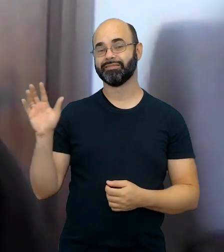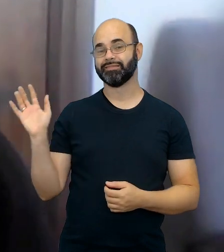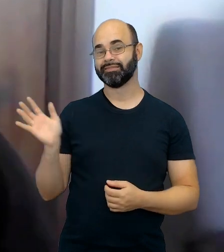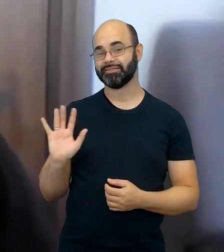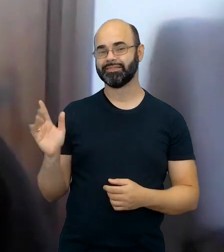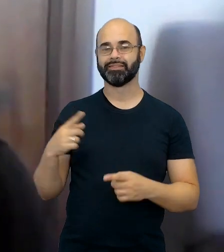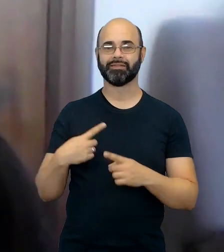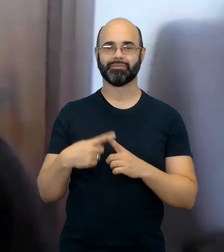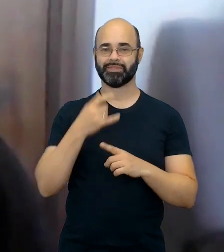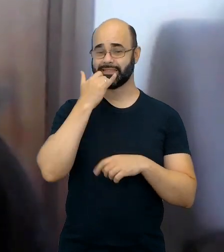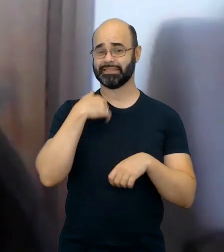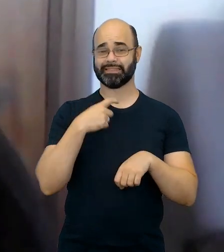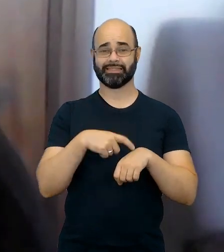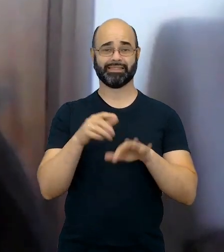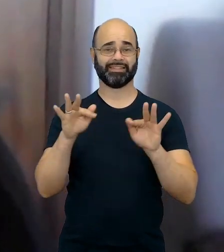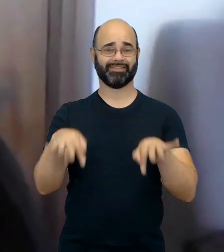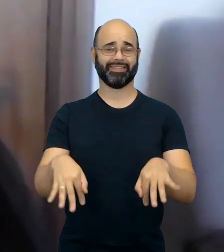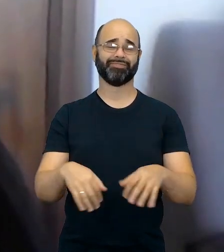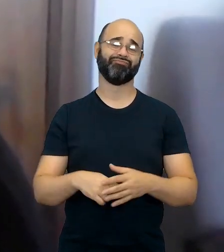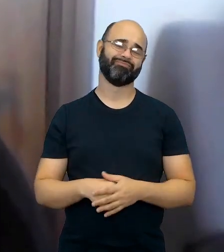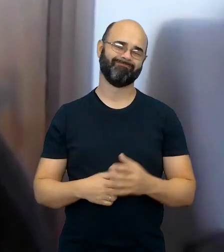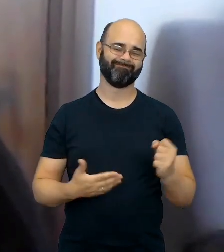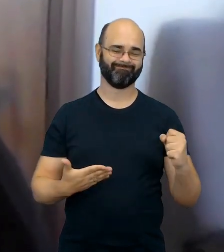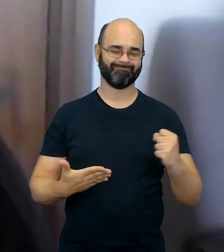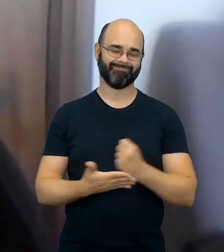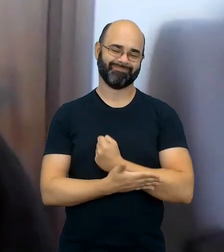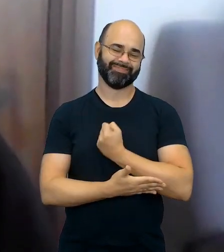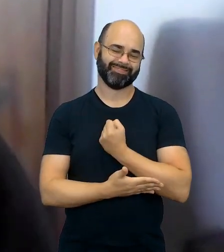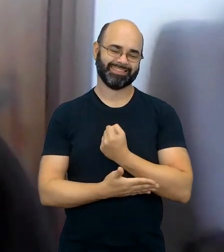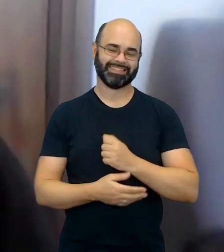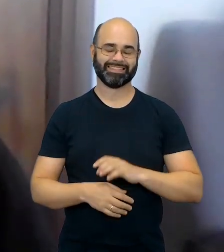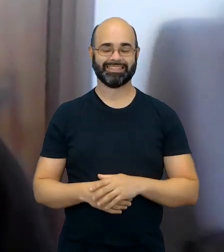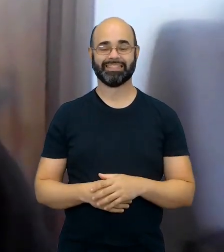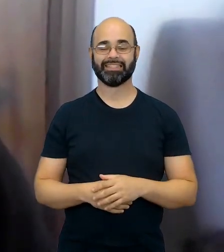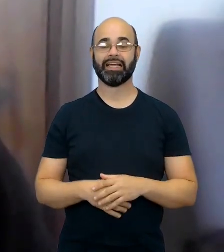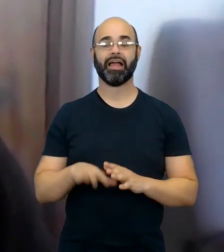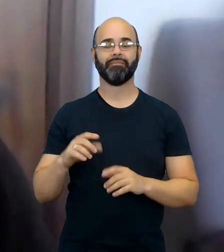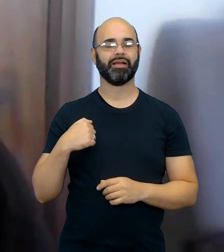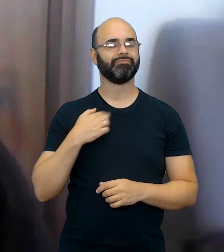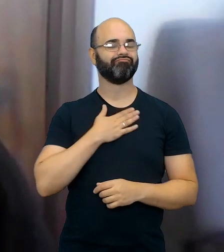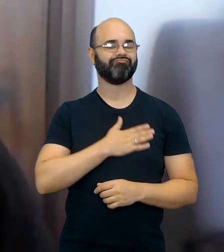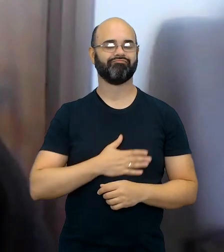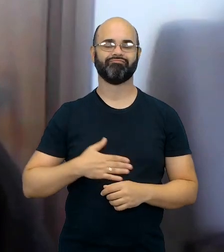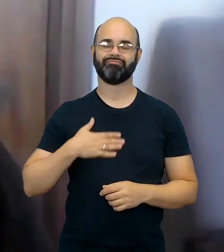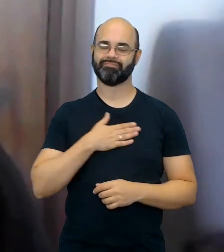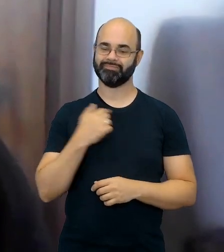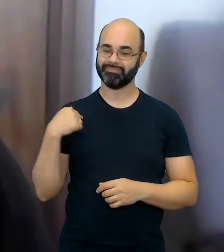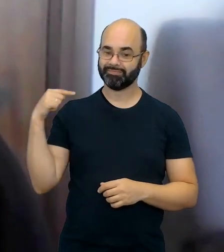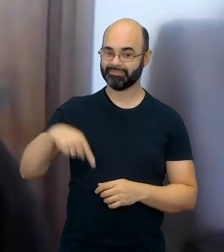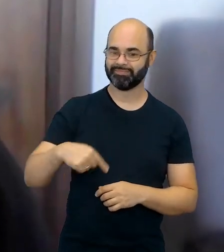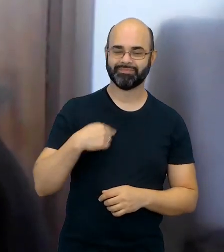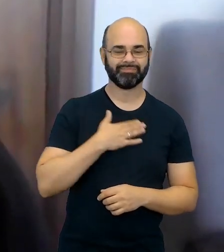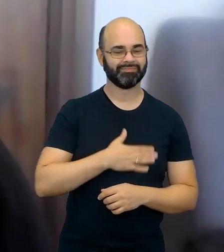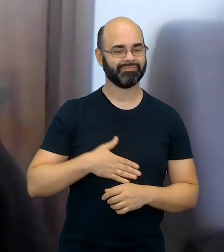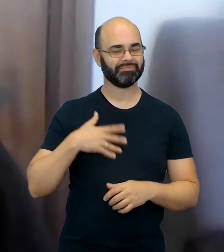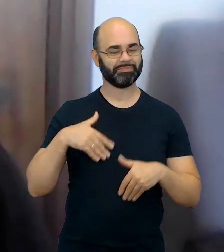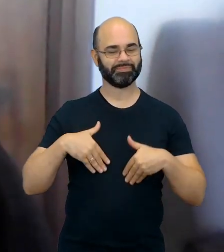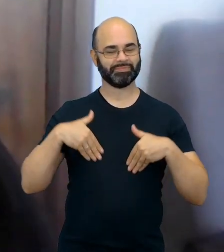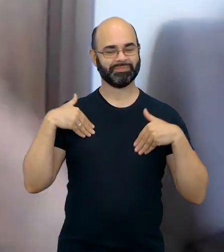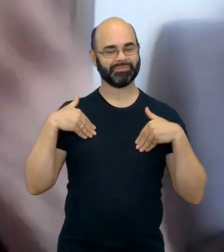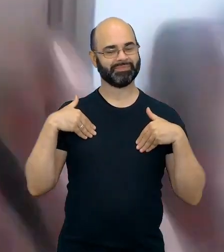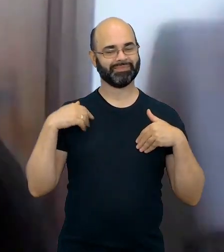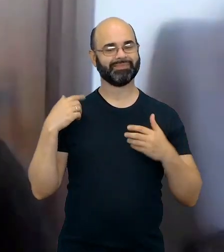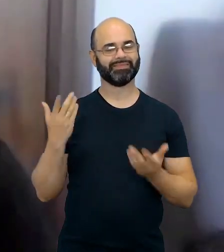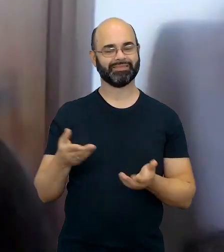porque o meu tempo acabou. É uma pena muito grande, então é sempre um prazer, é sempre uma honra estar aqui com